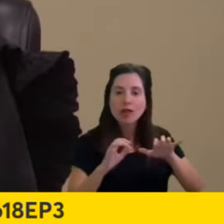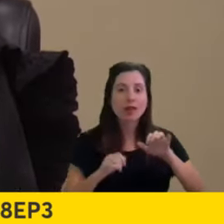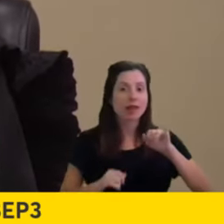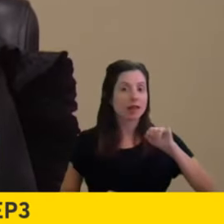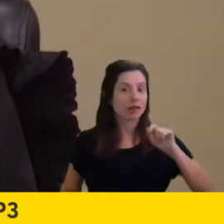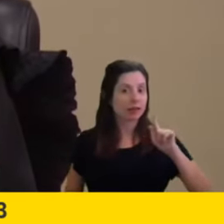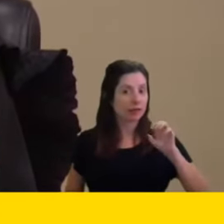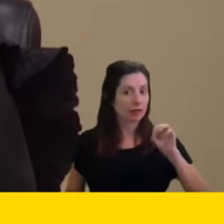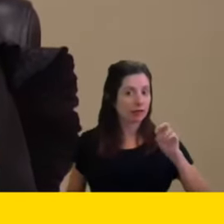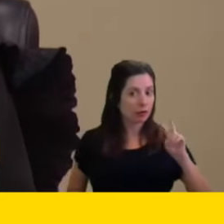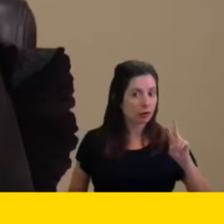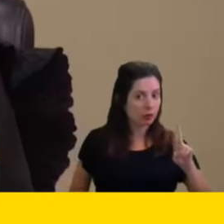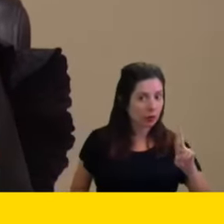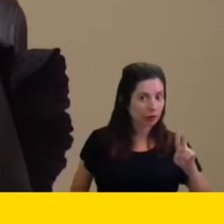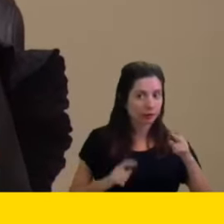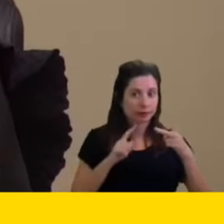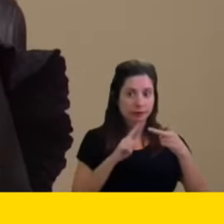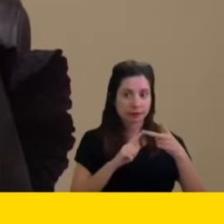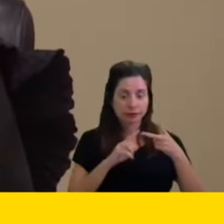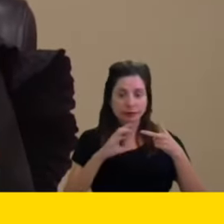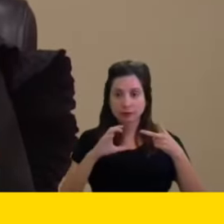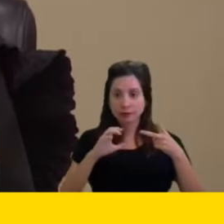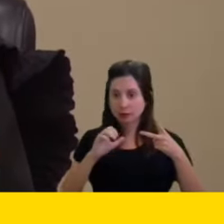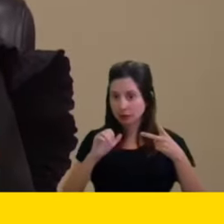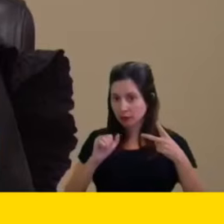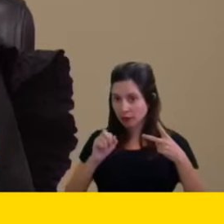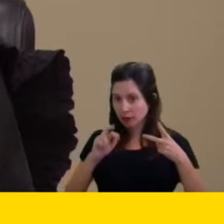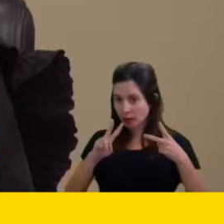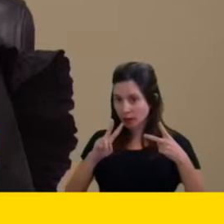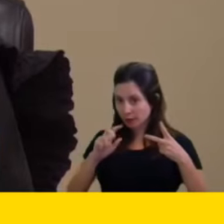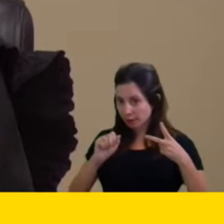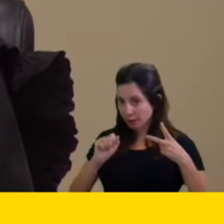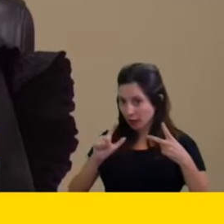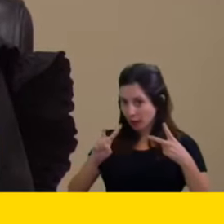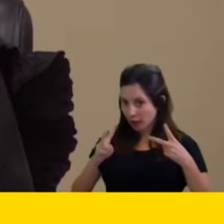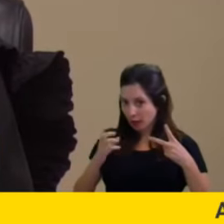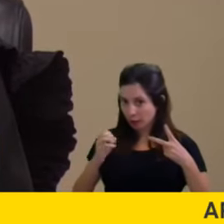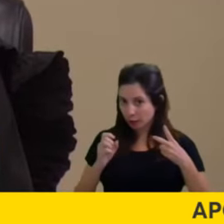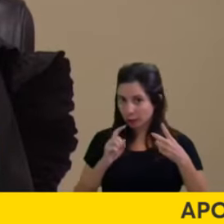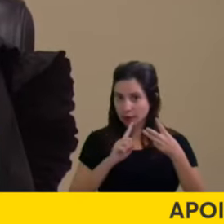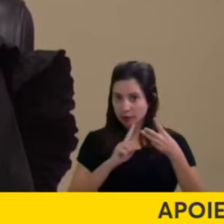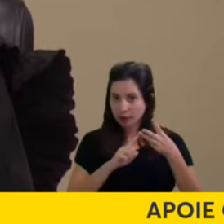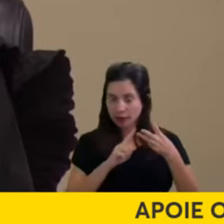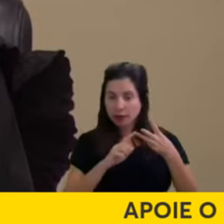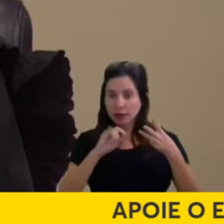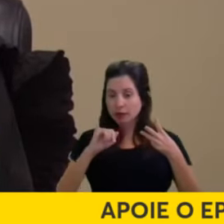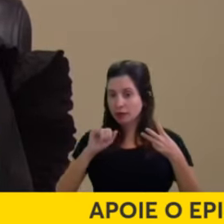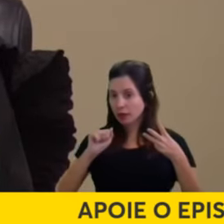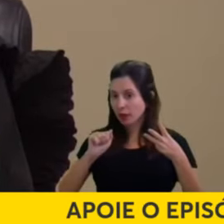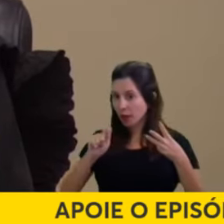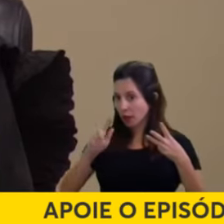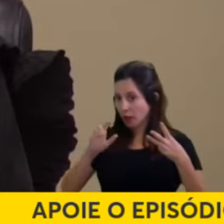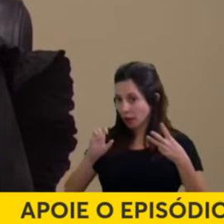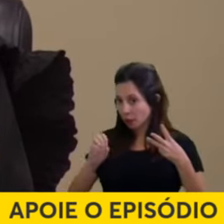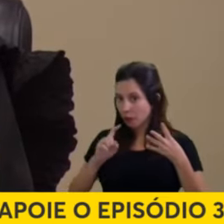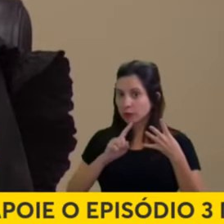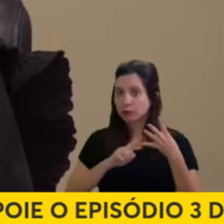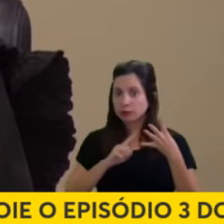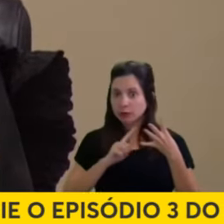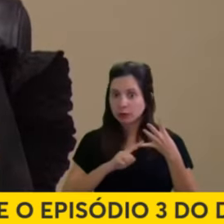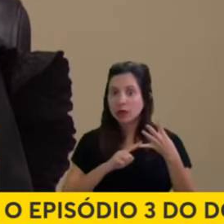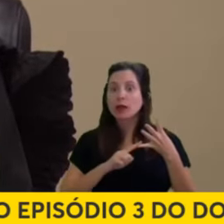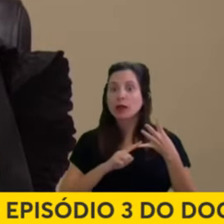Guilherme Carvalho cutias Fernand siqueir José Bruno Pereira dos Santos dossiê Iago Martins doss dossiê sobre Igreja